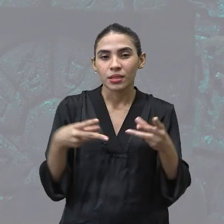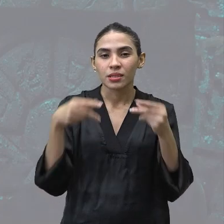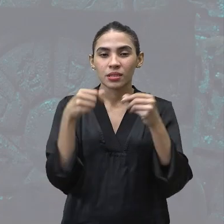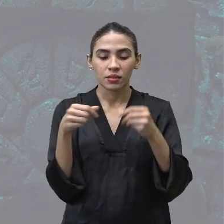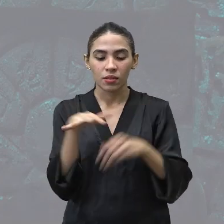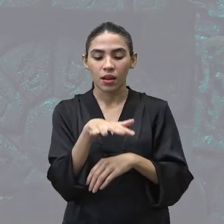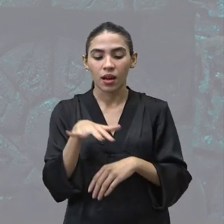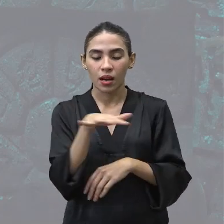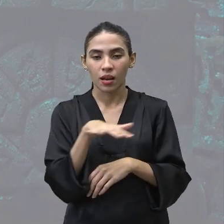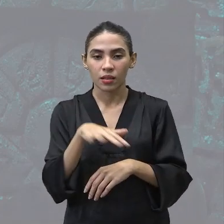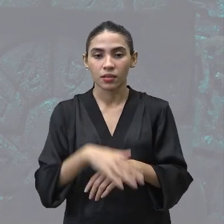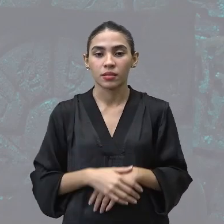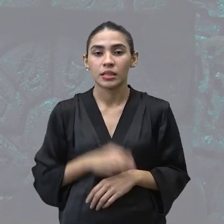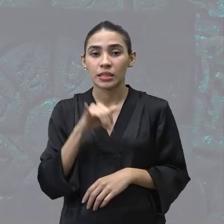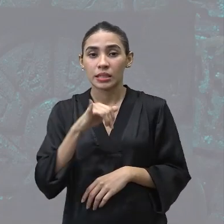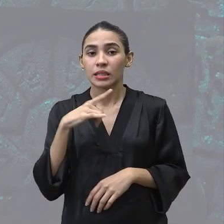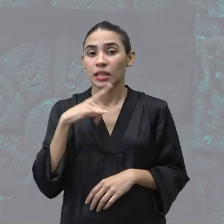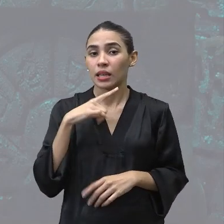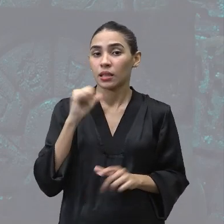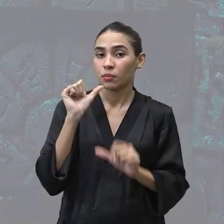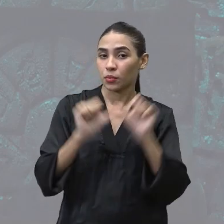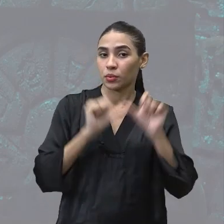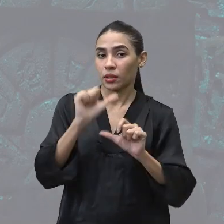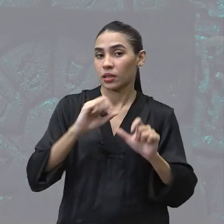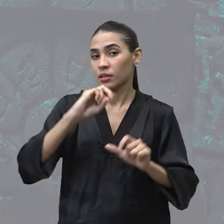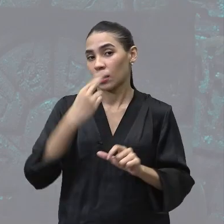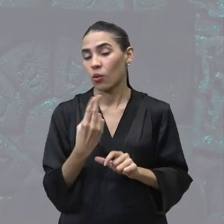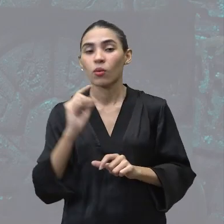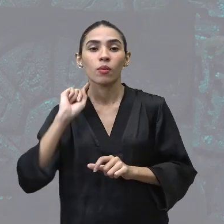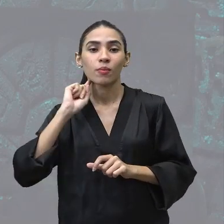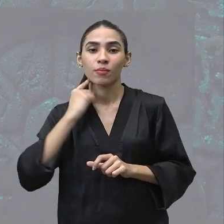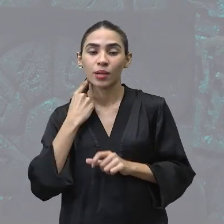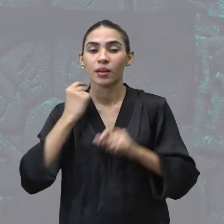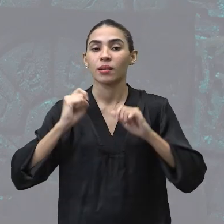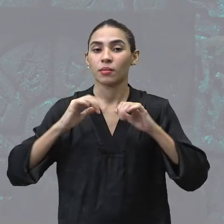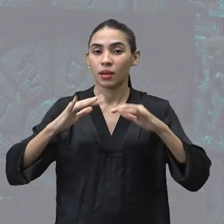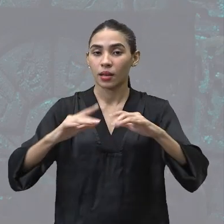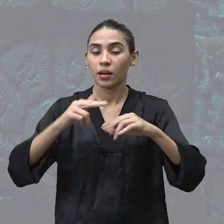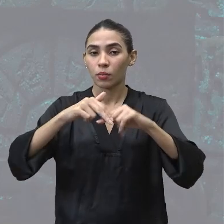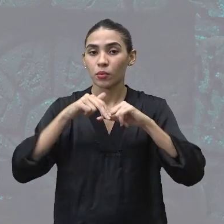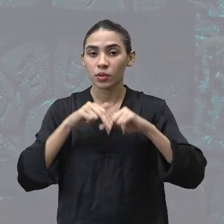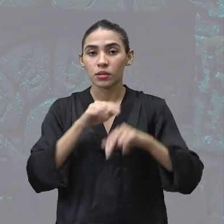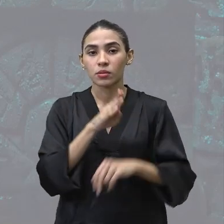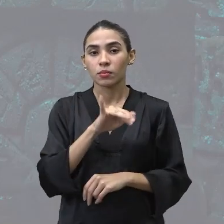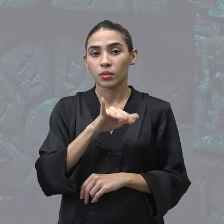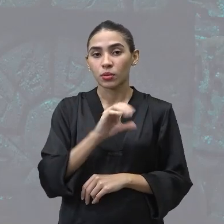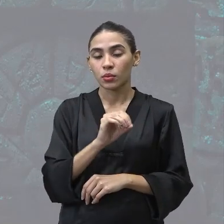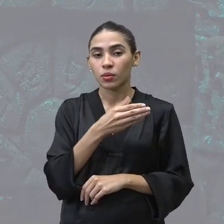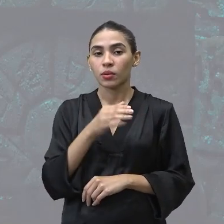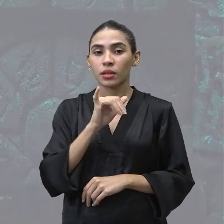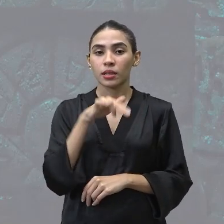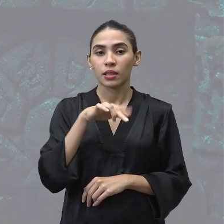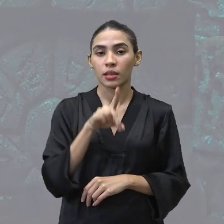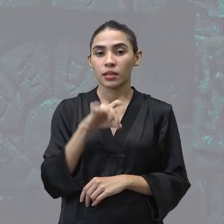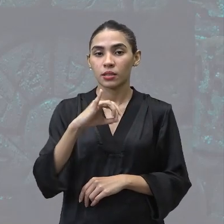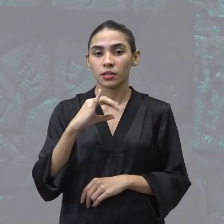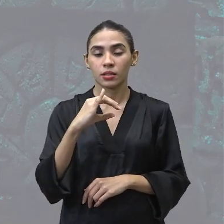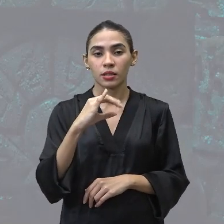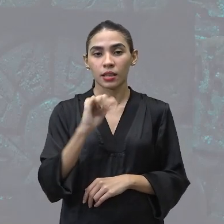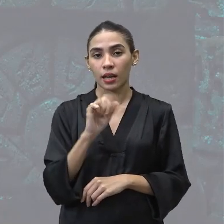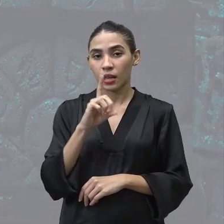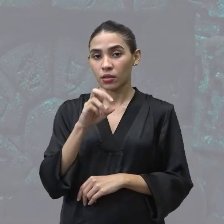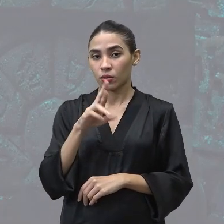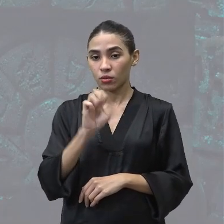né? Quando há modificação, quando há poluição, por isso são chamados de bioindicadores. E olha aqui, esse